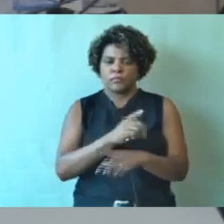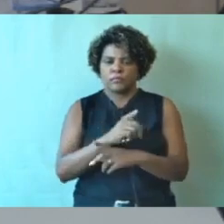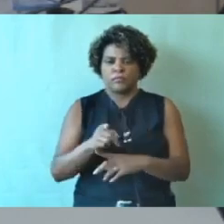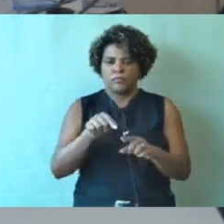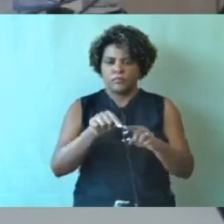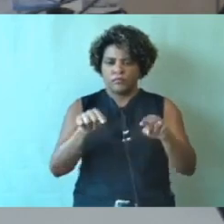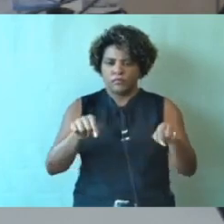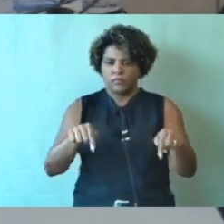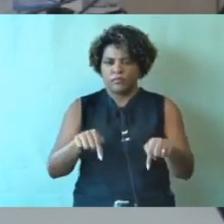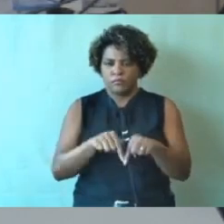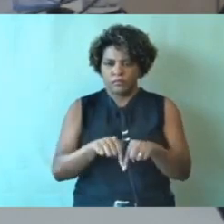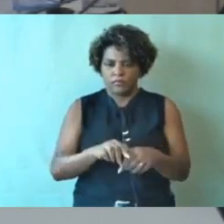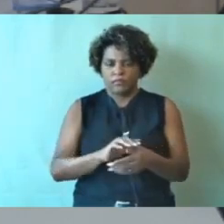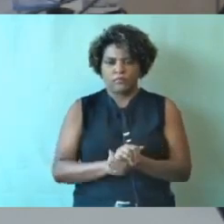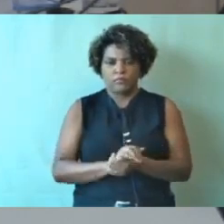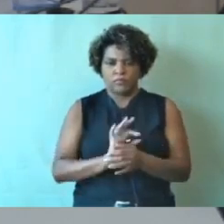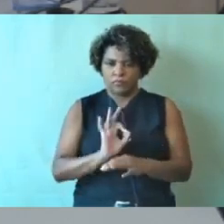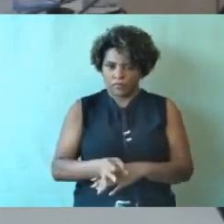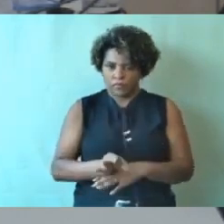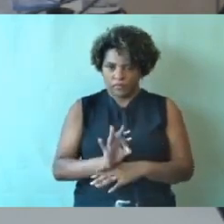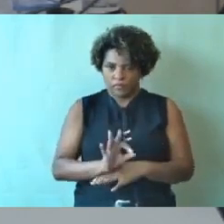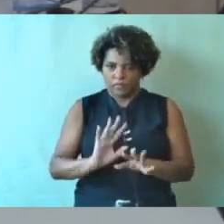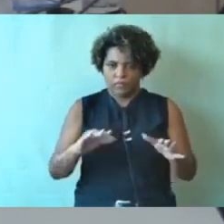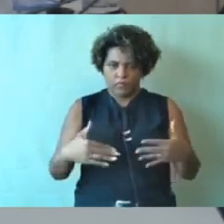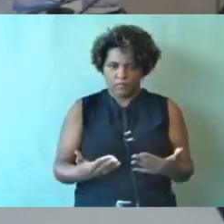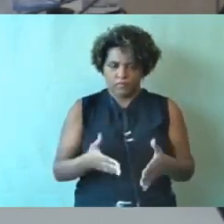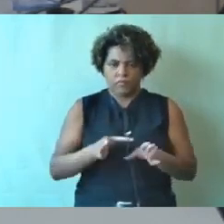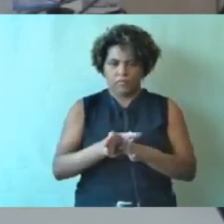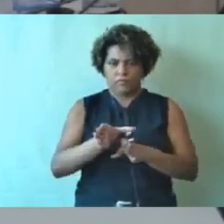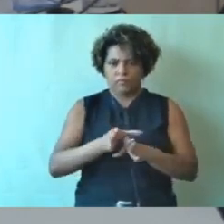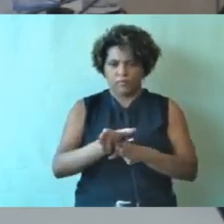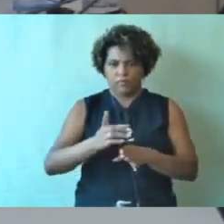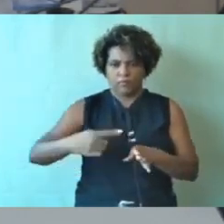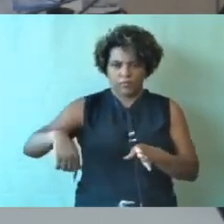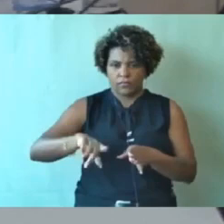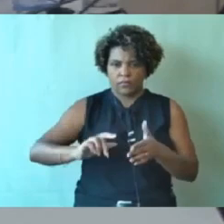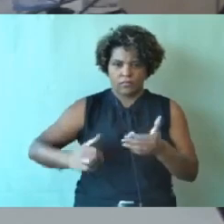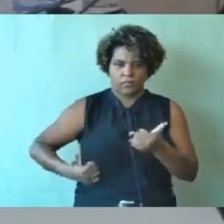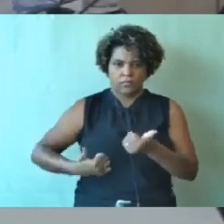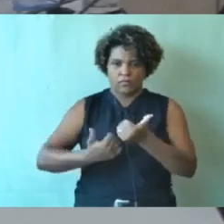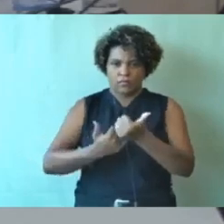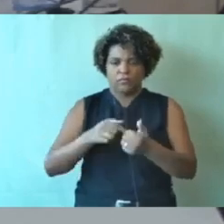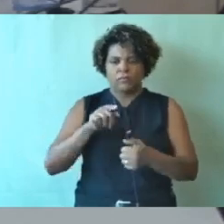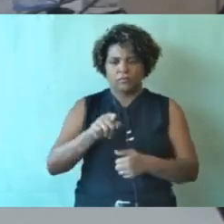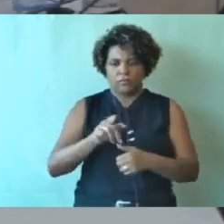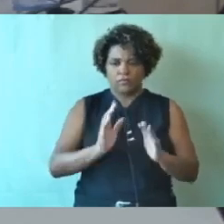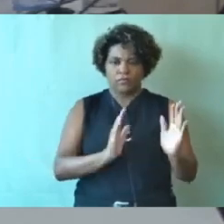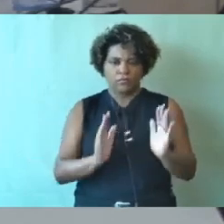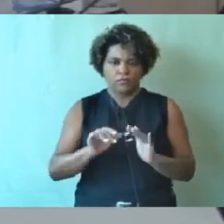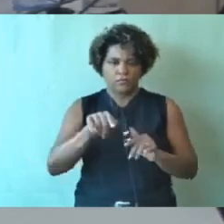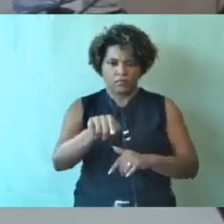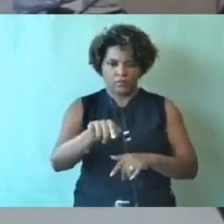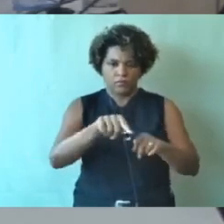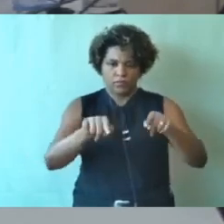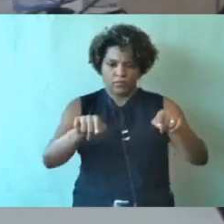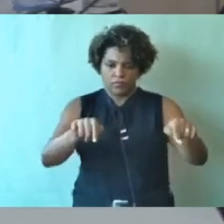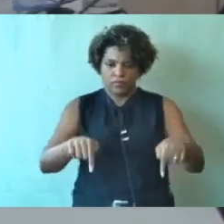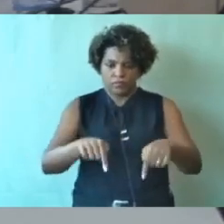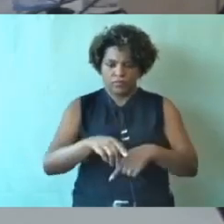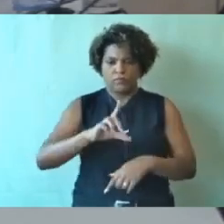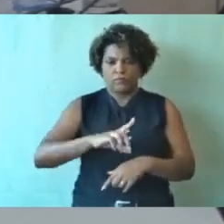a orientação da nossa assessoria, nesse momento na sala estão só os senhores? Doutor Guilherme, doutor